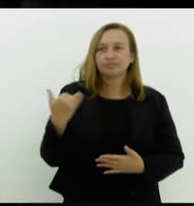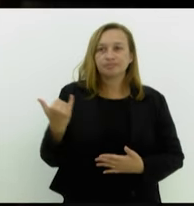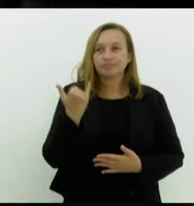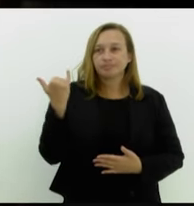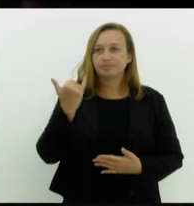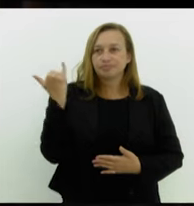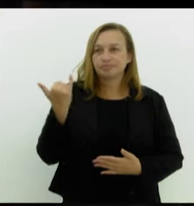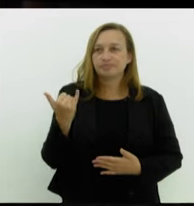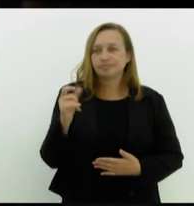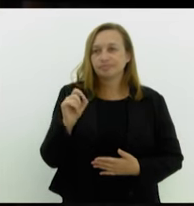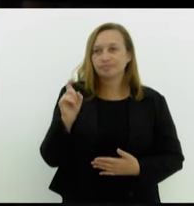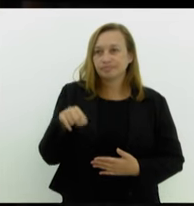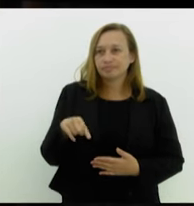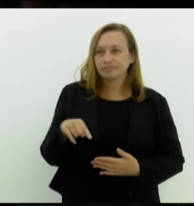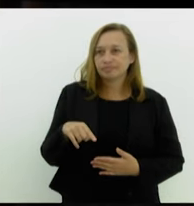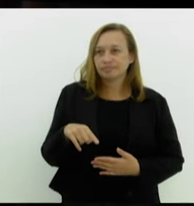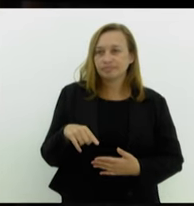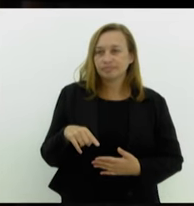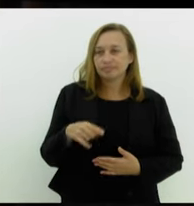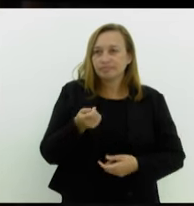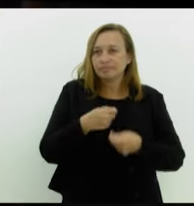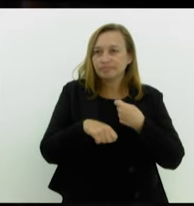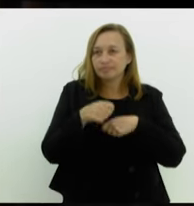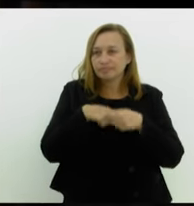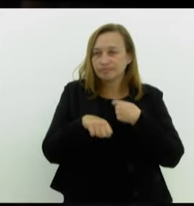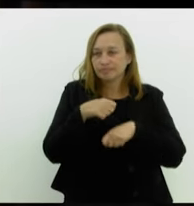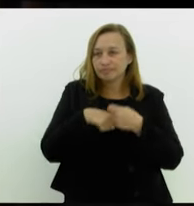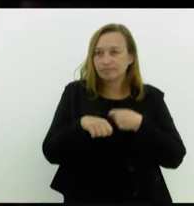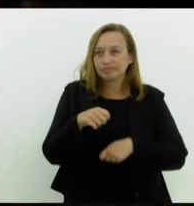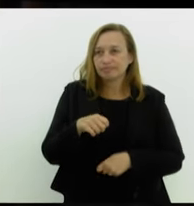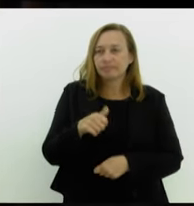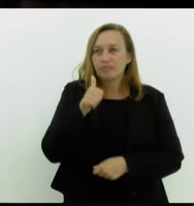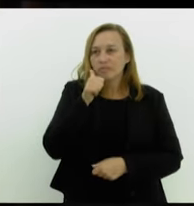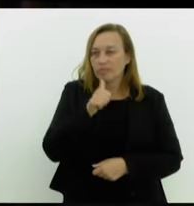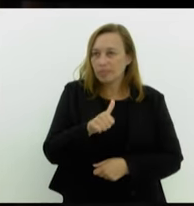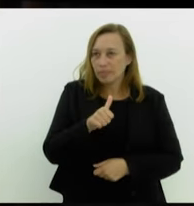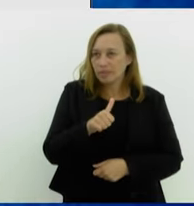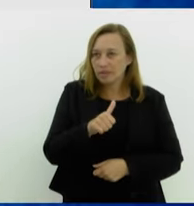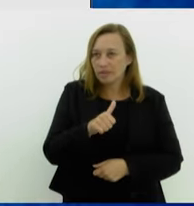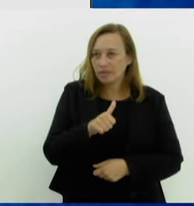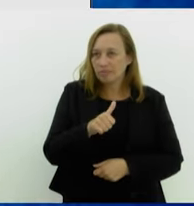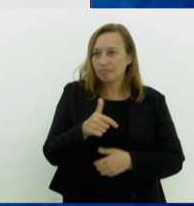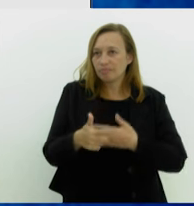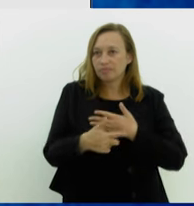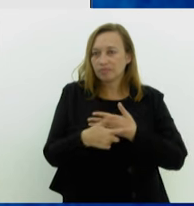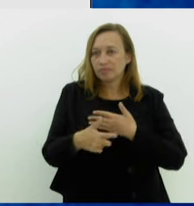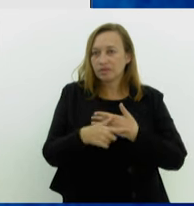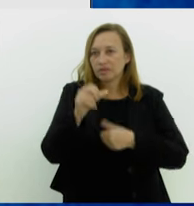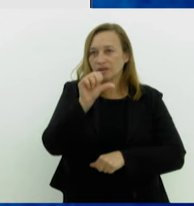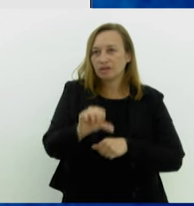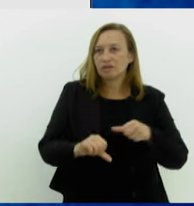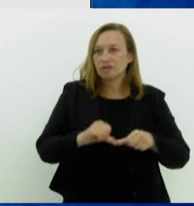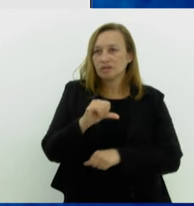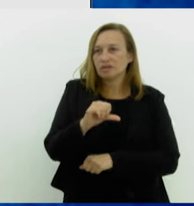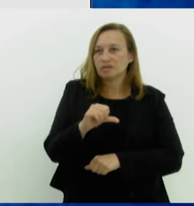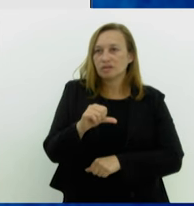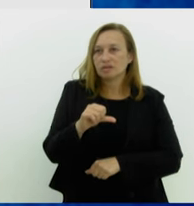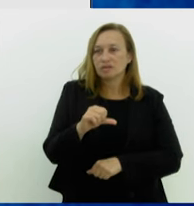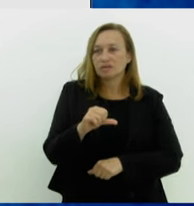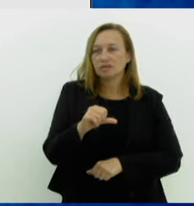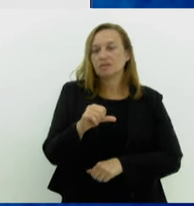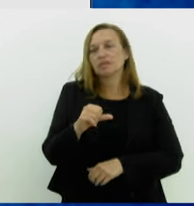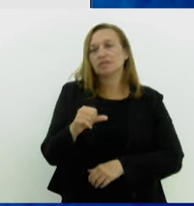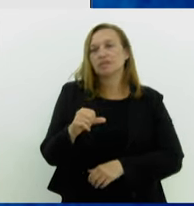importante que é trazendo um pouquinho do lado da economia também da mulher enquanto papel transformador nos territórios que vocês